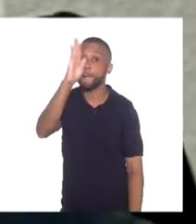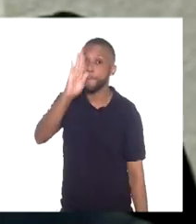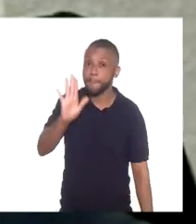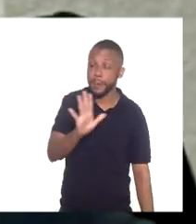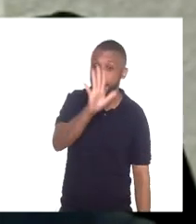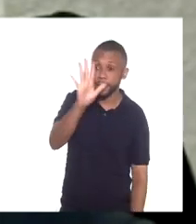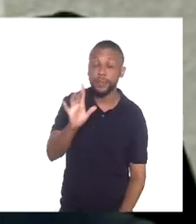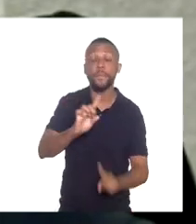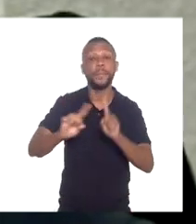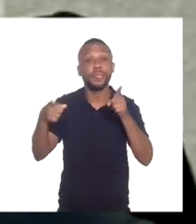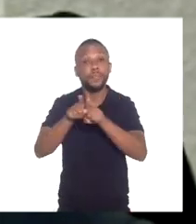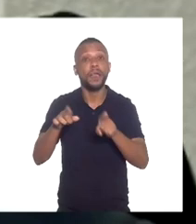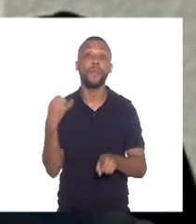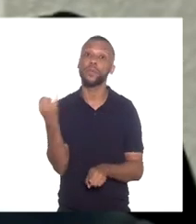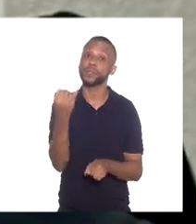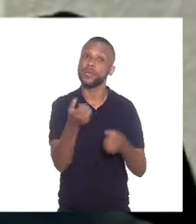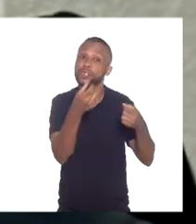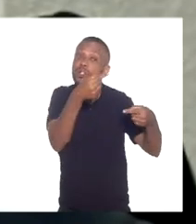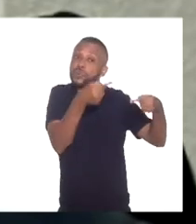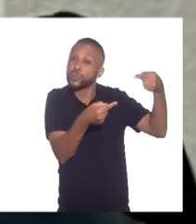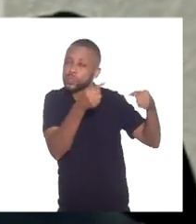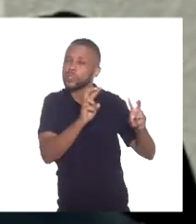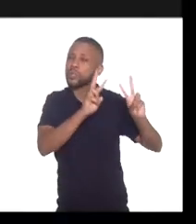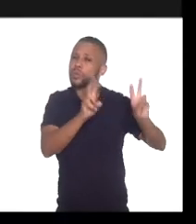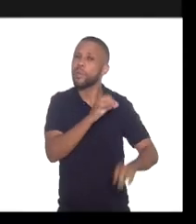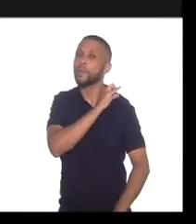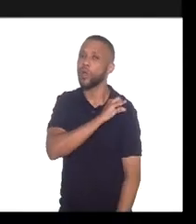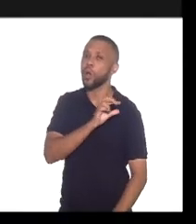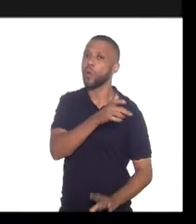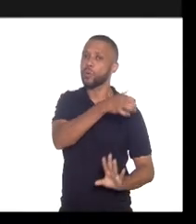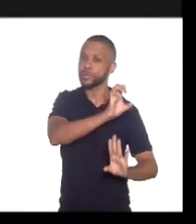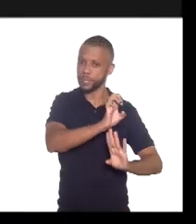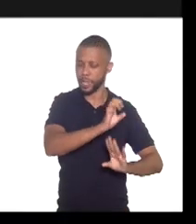do Rio de Janeiro. Com a palavra, minha querida amiga Magda.